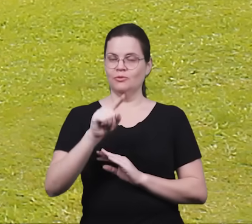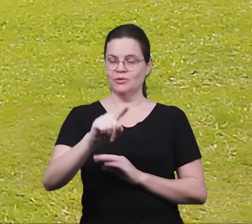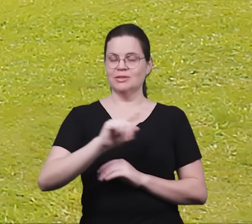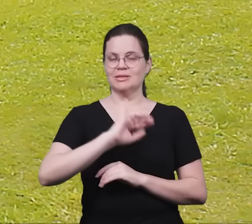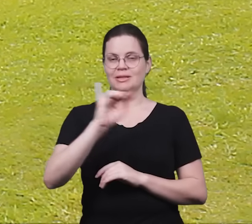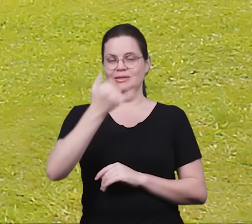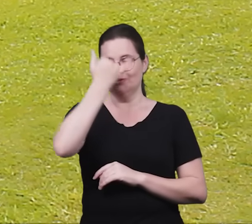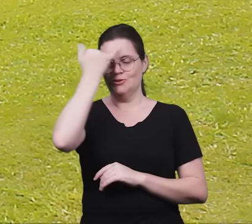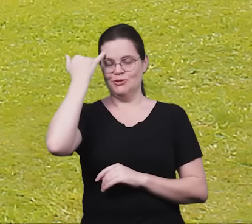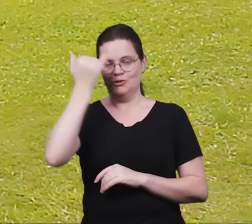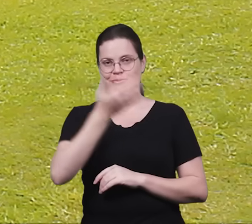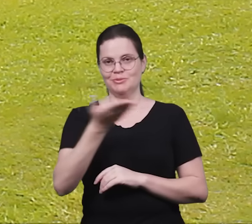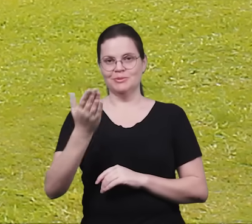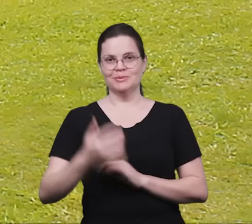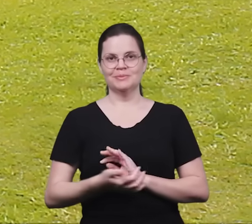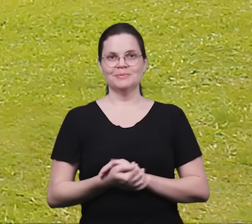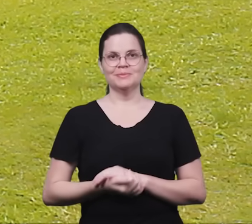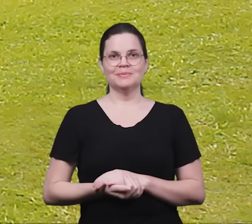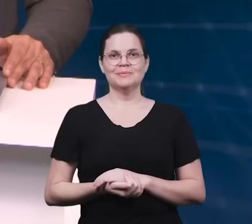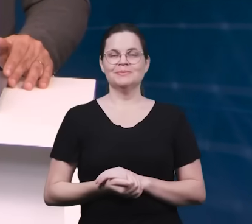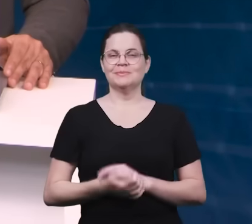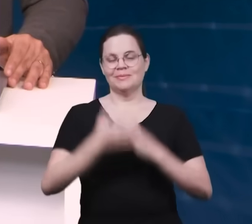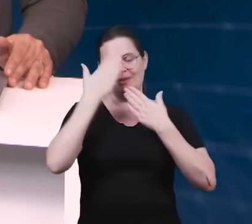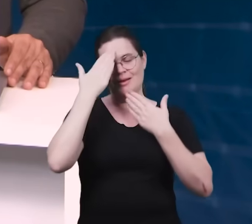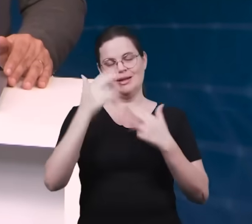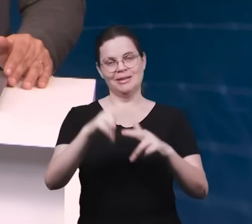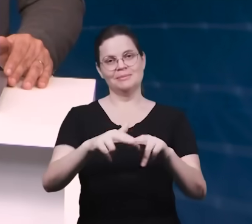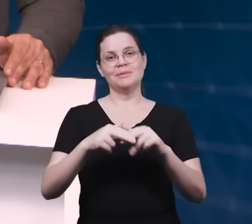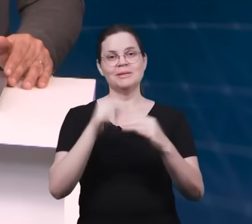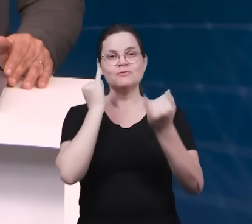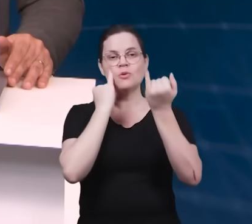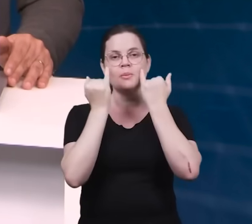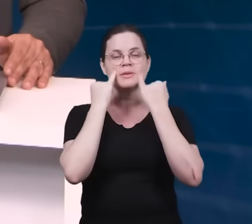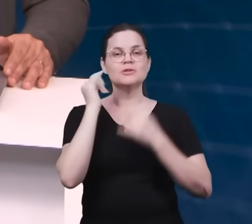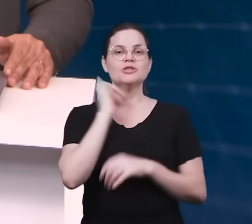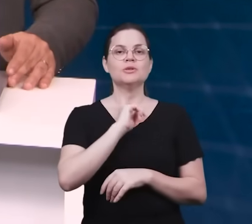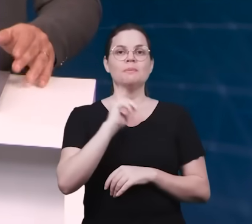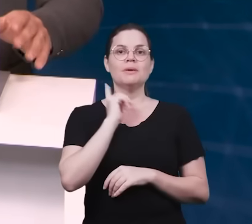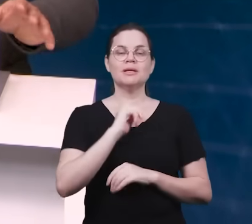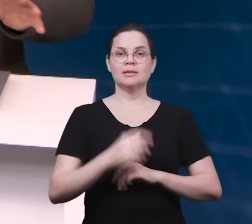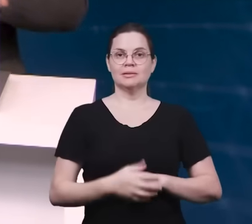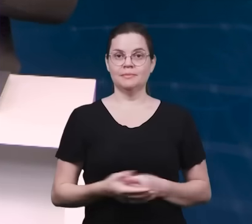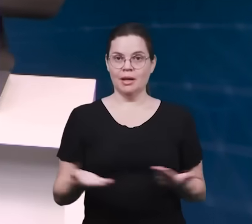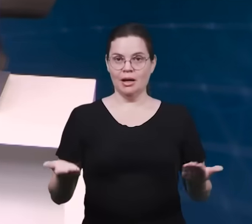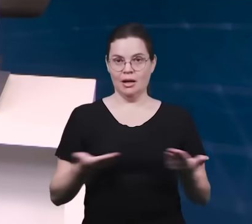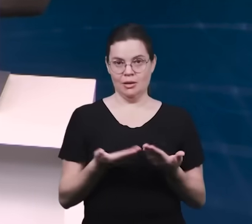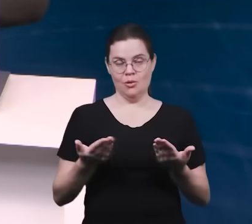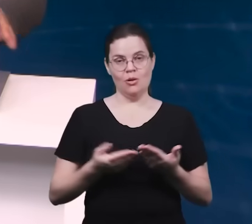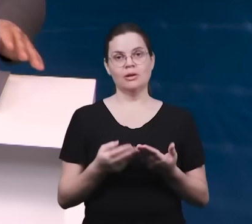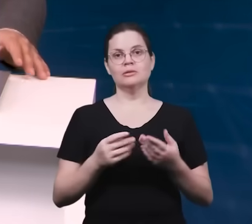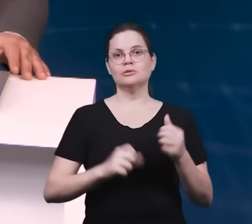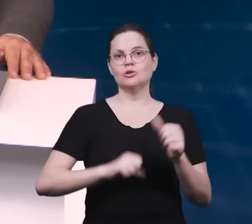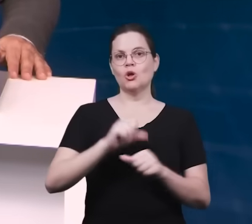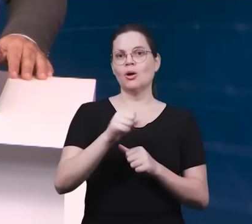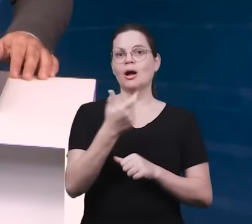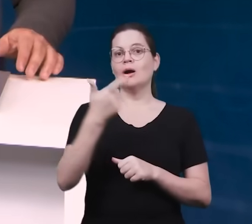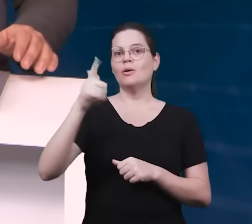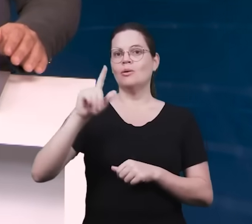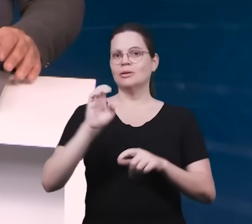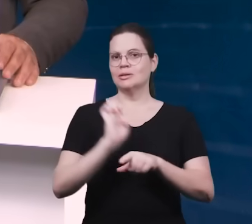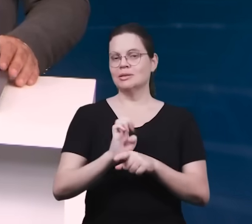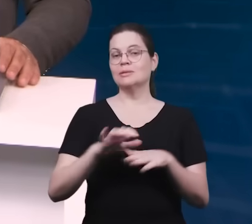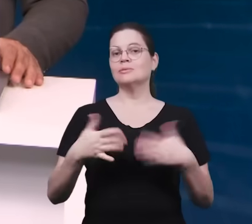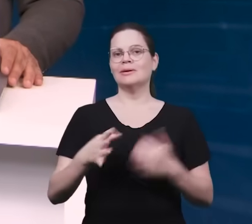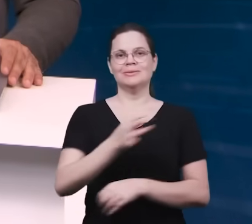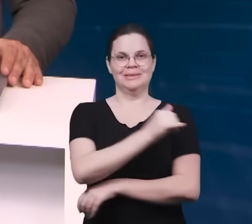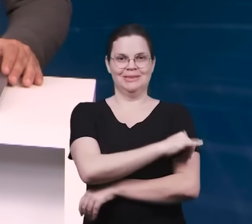E agora segue com você, Jorge Pessoa. Agradecemos aí as notícias de Minas Gerais e agora vamos sair de Minas. Vamos direto para o Rio de